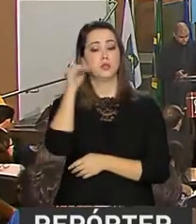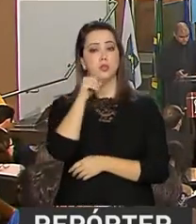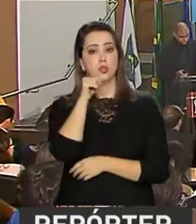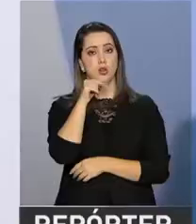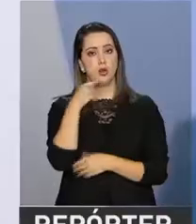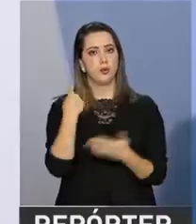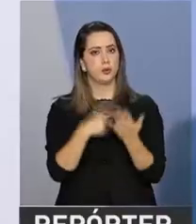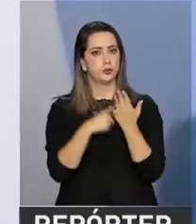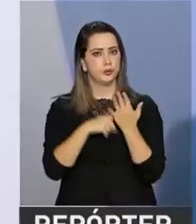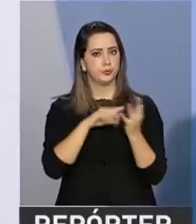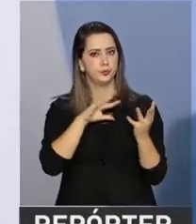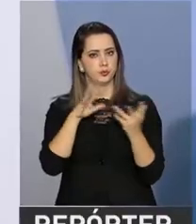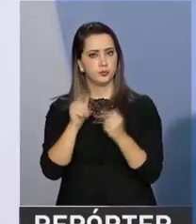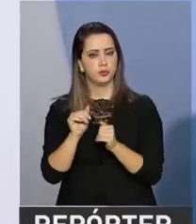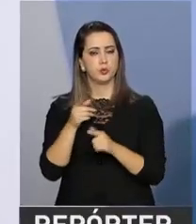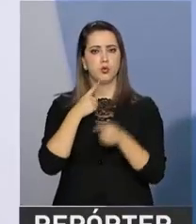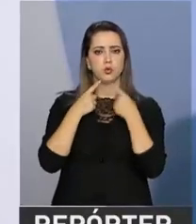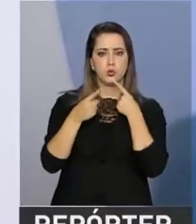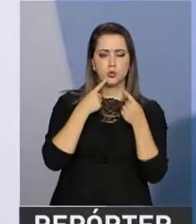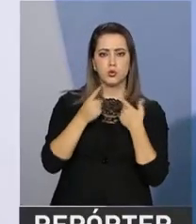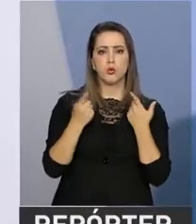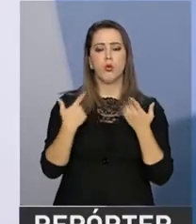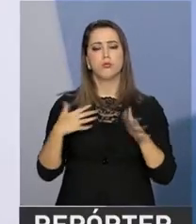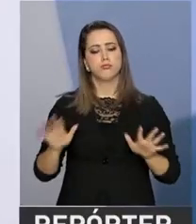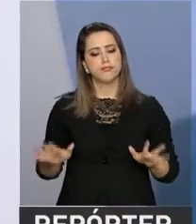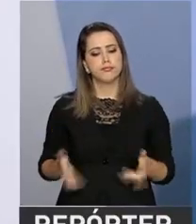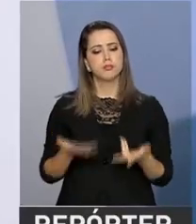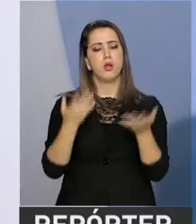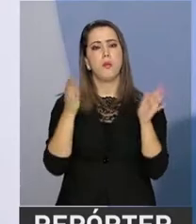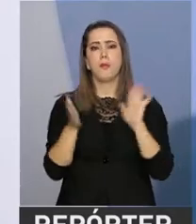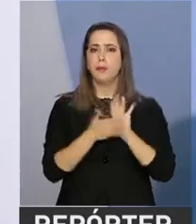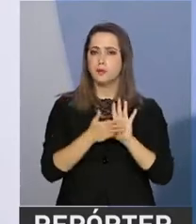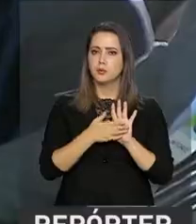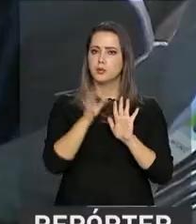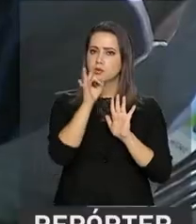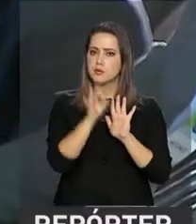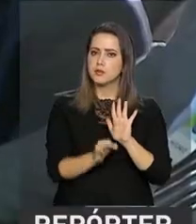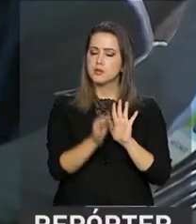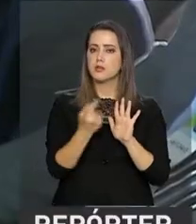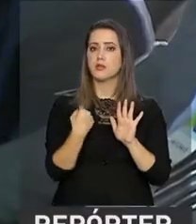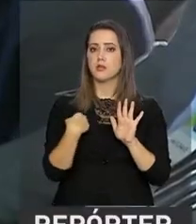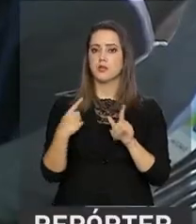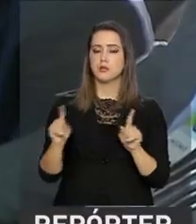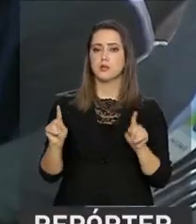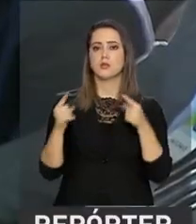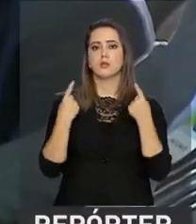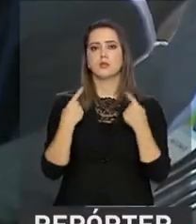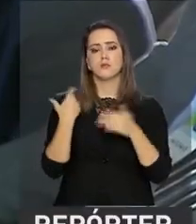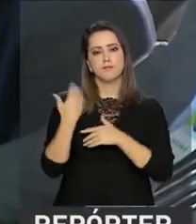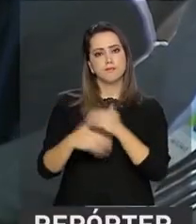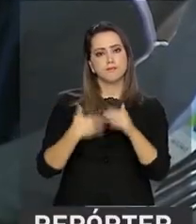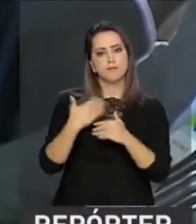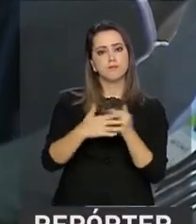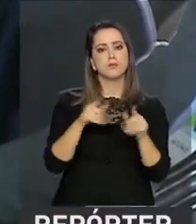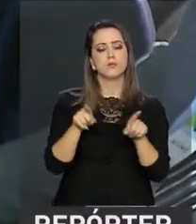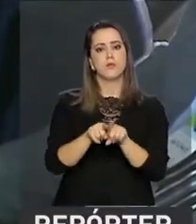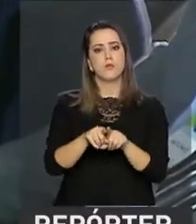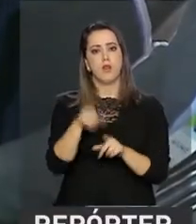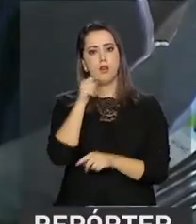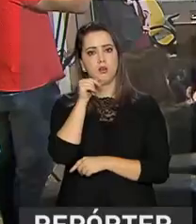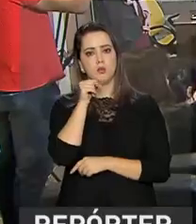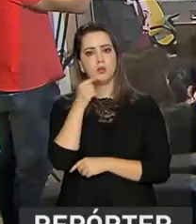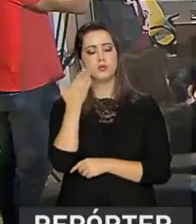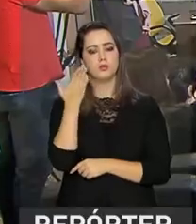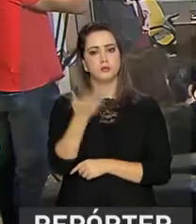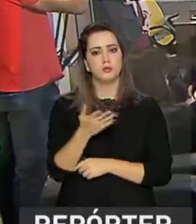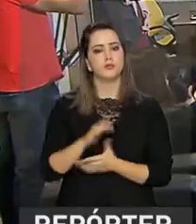mundial e promover discussões e formulação de propostas concretas para os desafios relacionados aos recursos hídricos